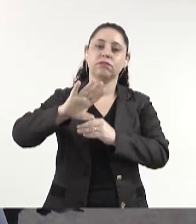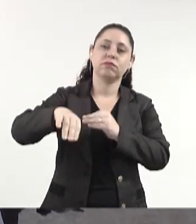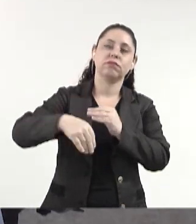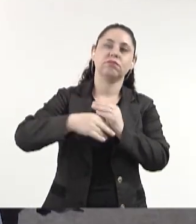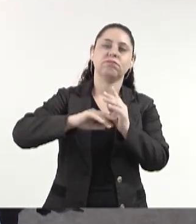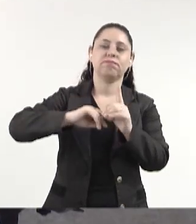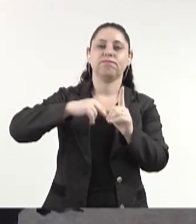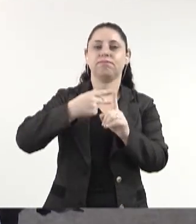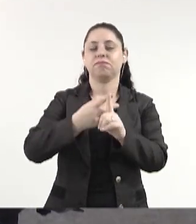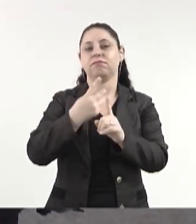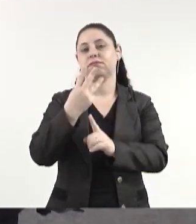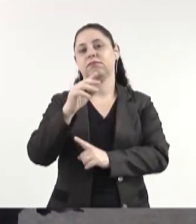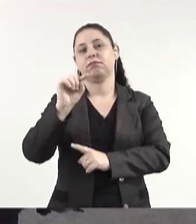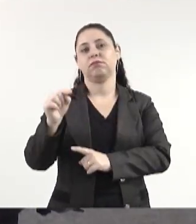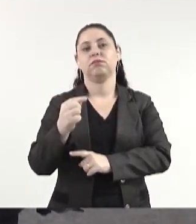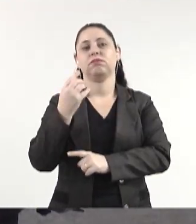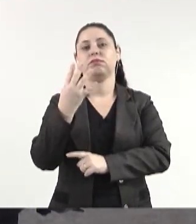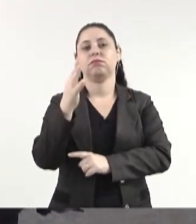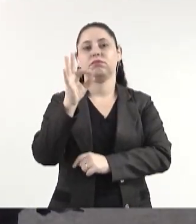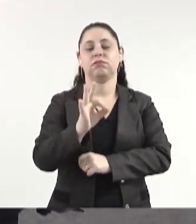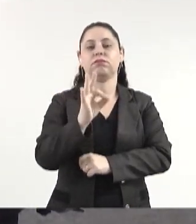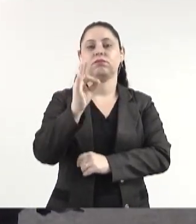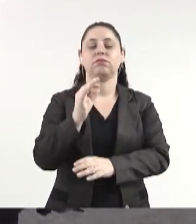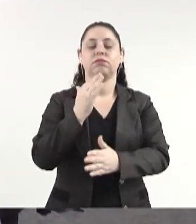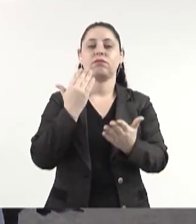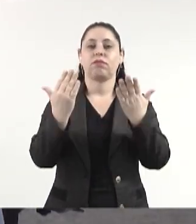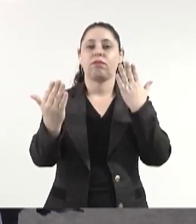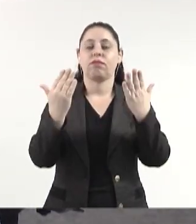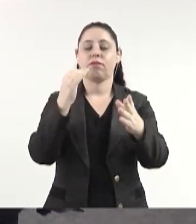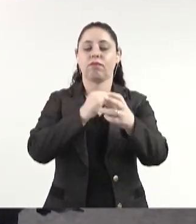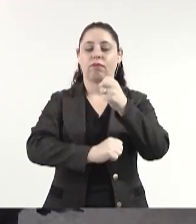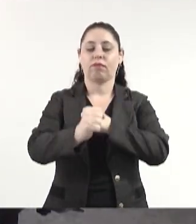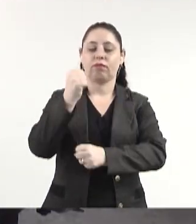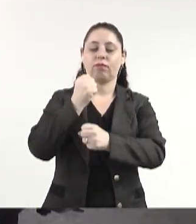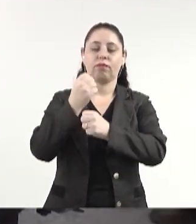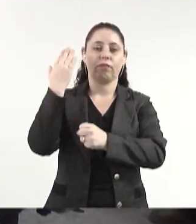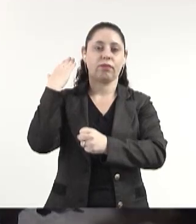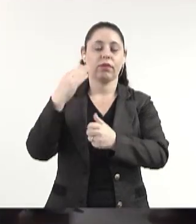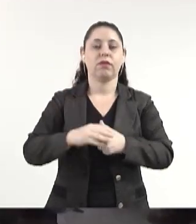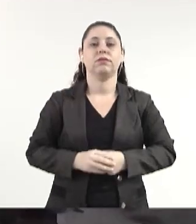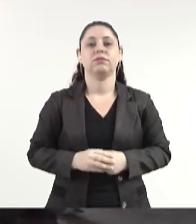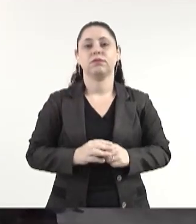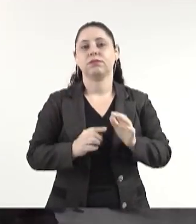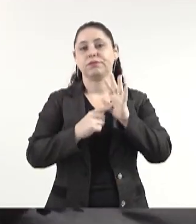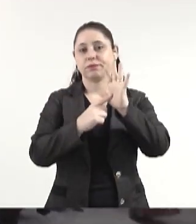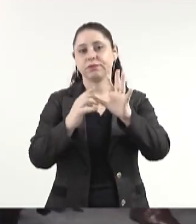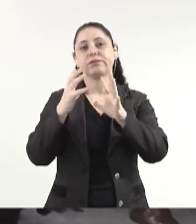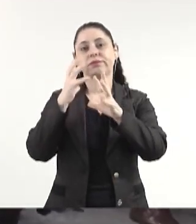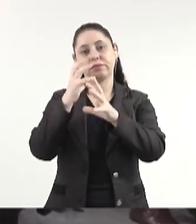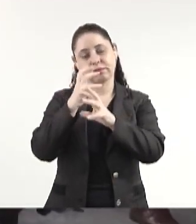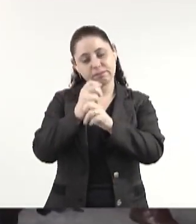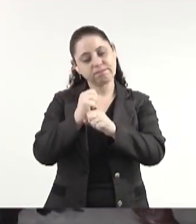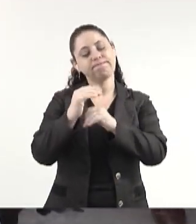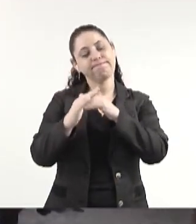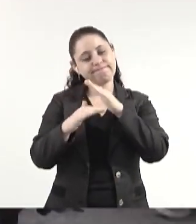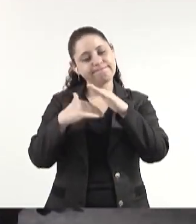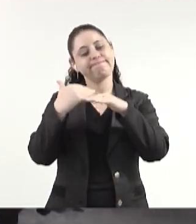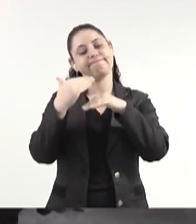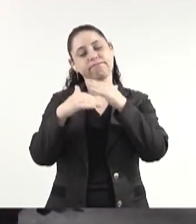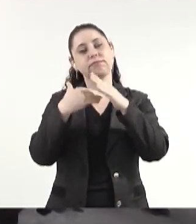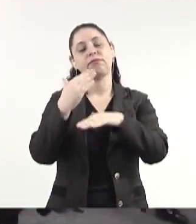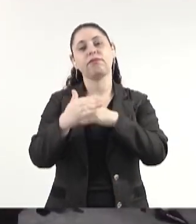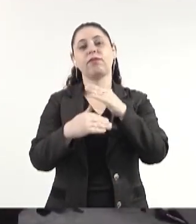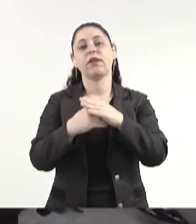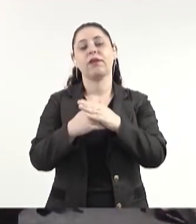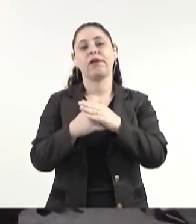acréscimo em torno de 3,4% em relação ao orçamento do ano passado. Isso mostra que o orçamento está, como diz o